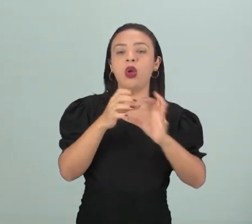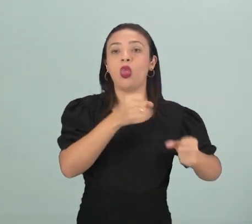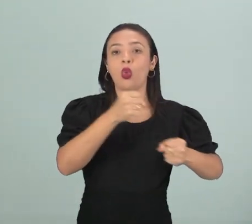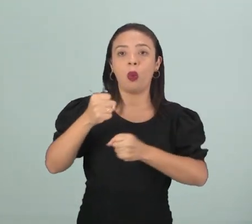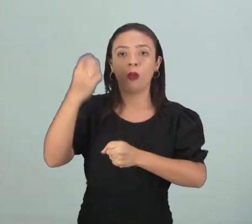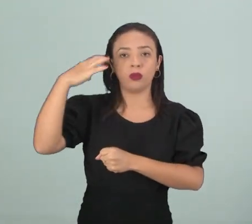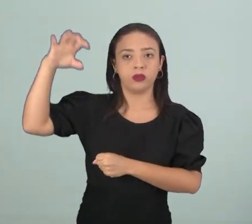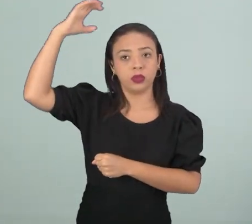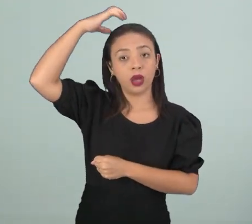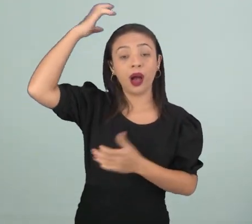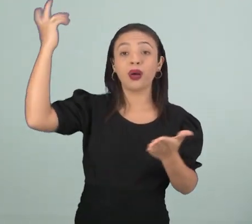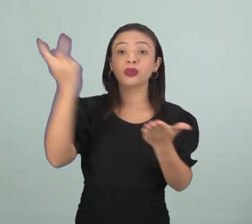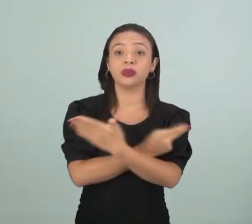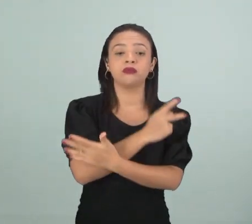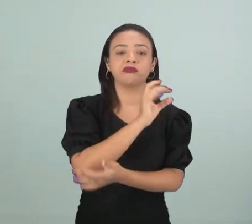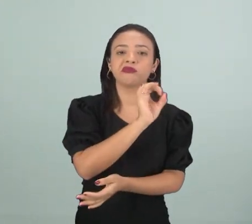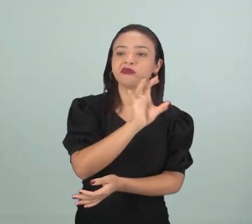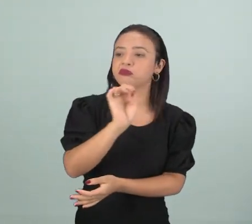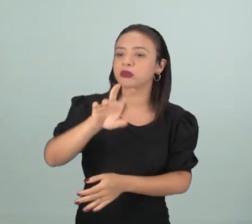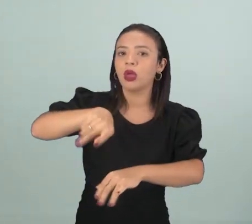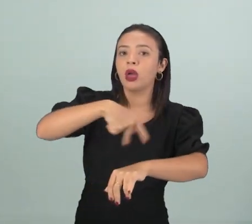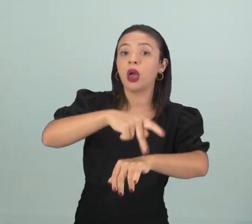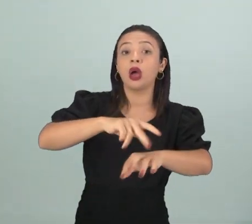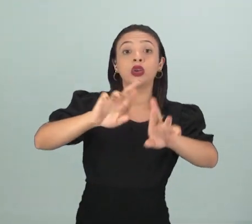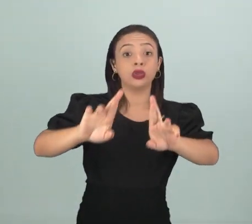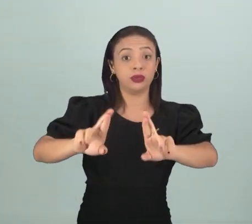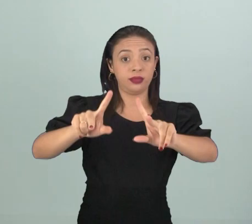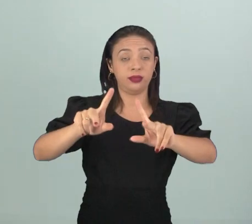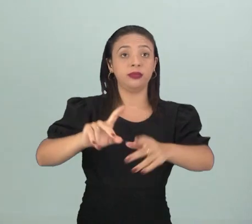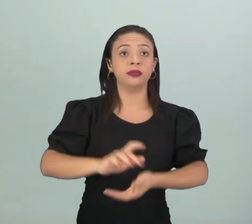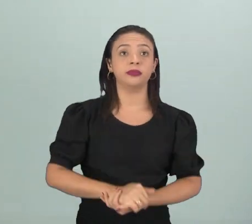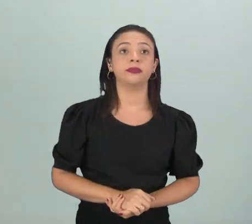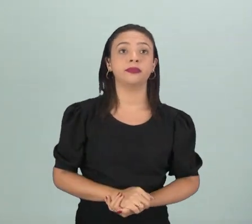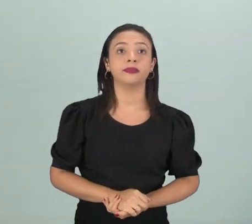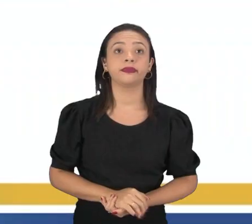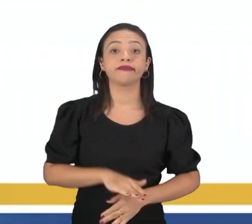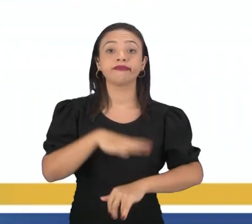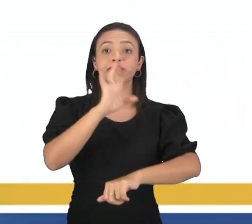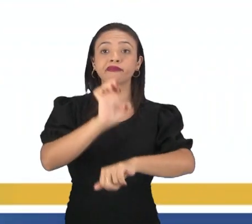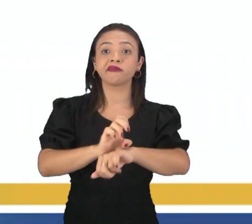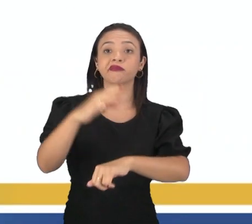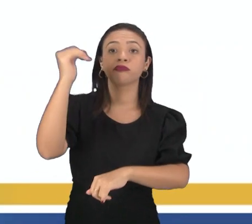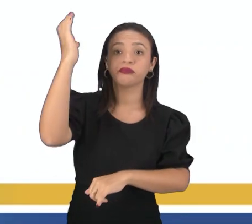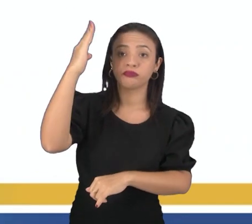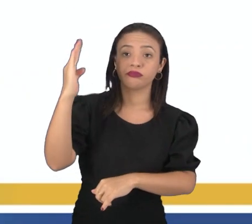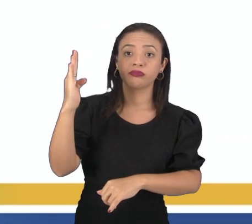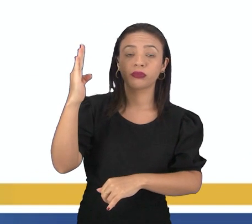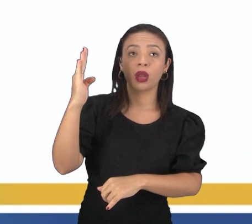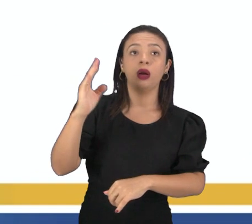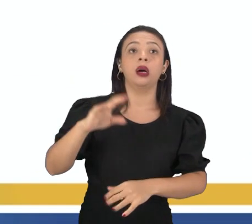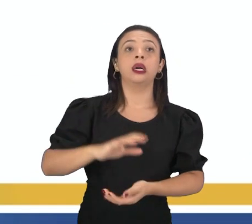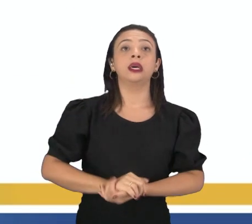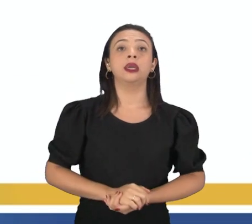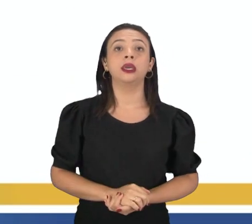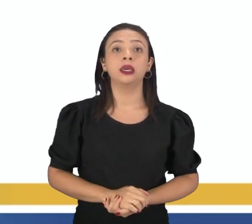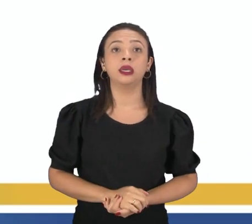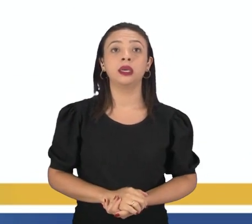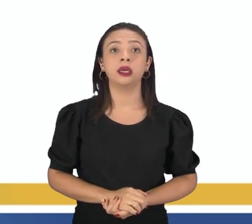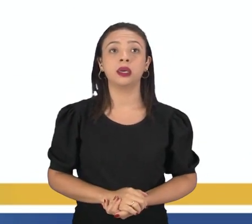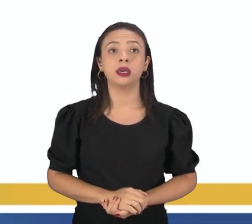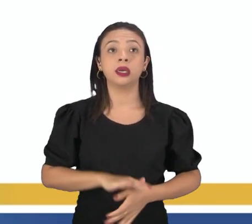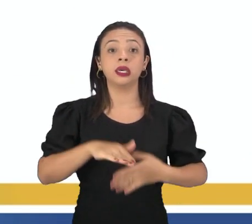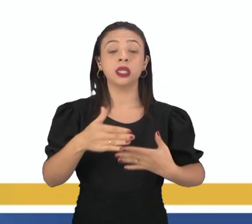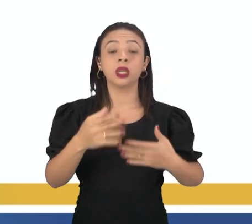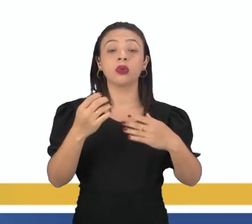em cada região de uma forma diferente. Continuando, o Estado Nacional. A partir disso foram criados os